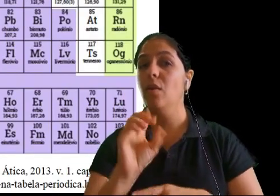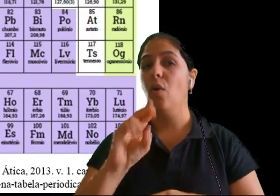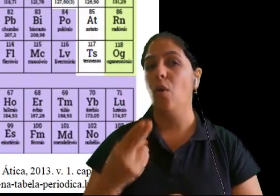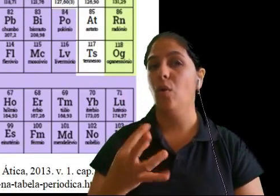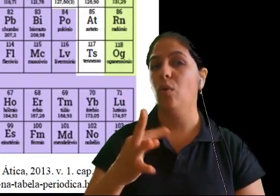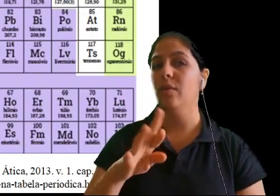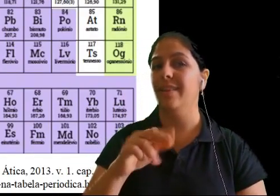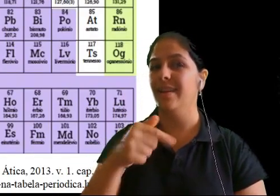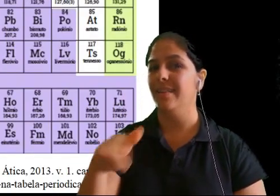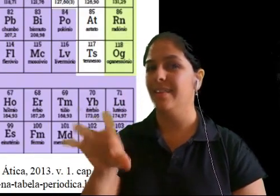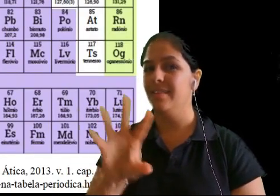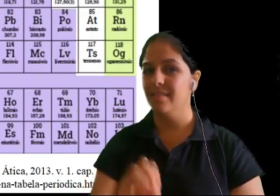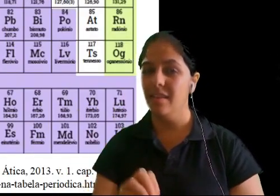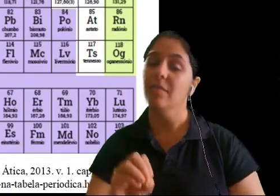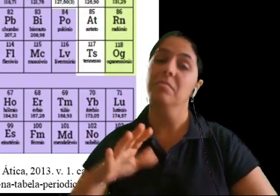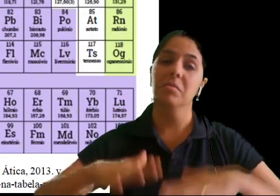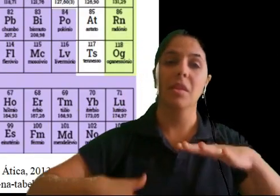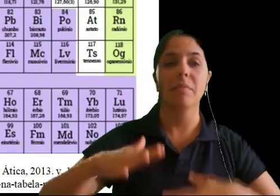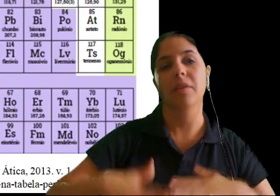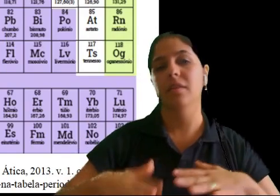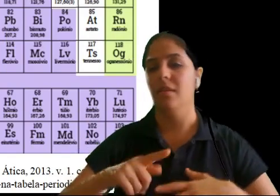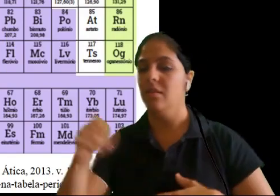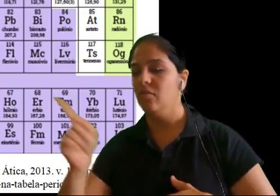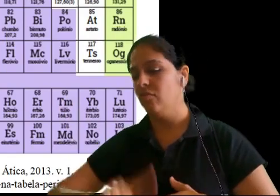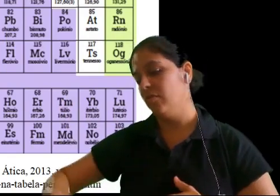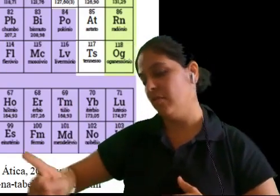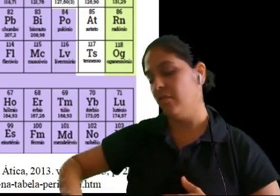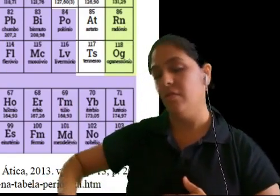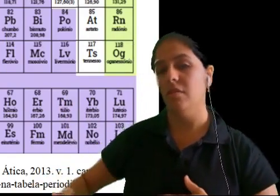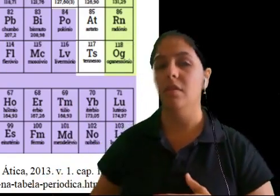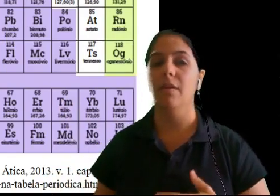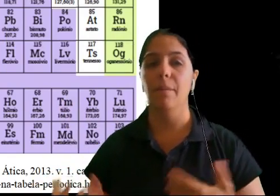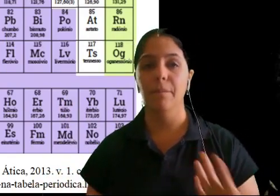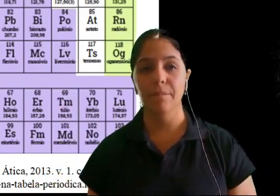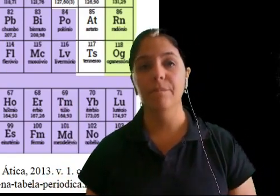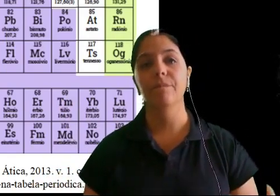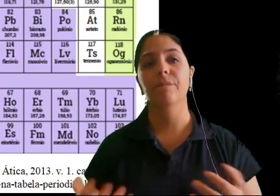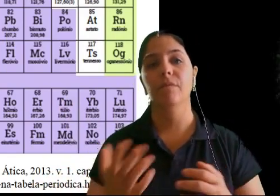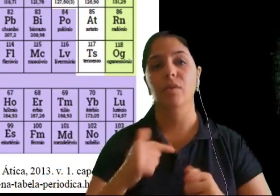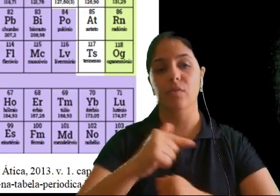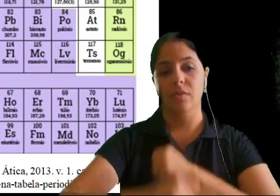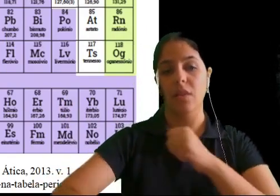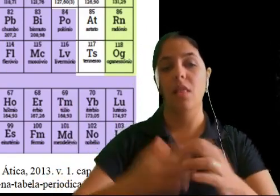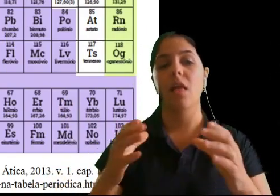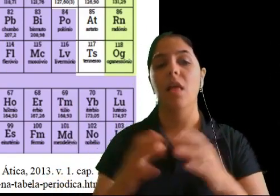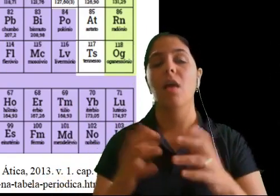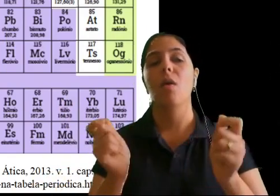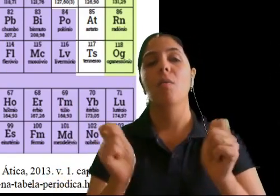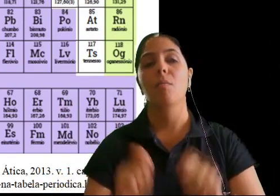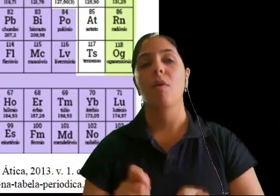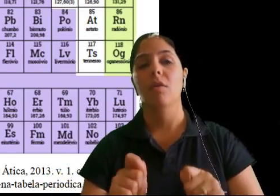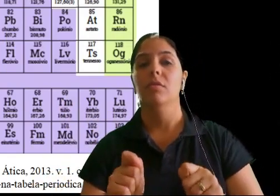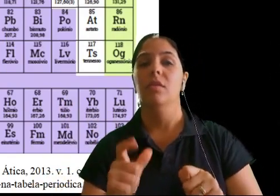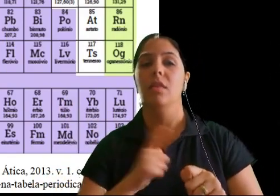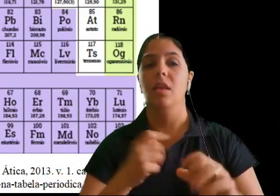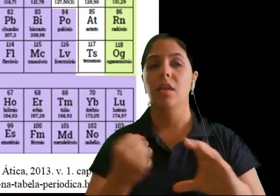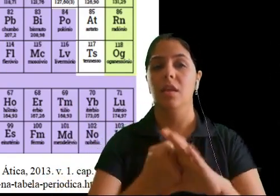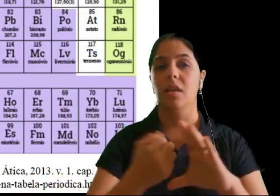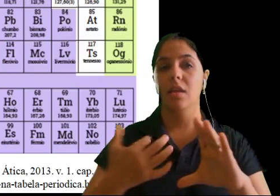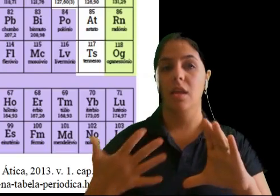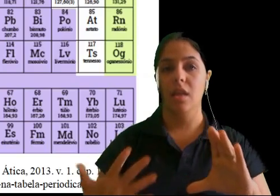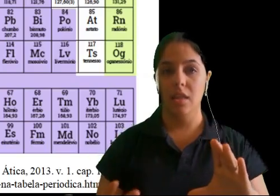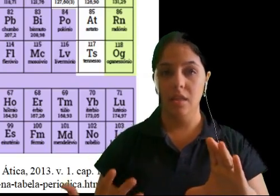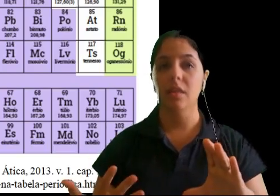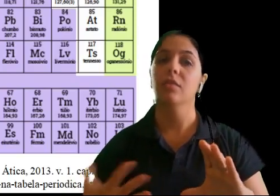representativos ou de transição de acordo com suas distribuições eletrônicas, os elementos podem ser classificados de acordo